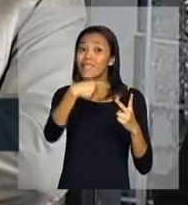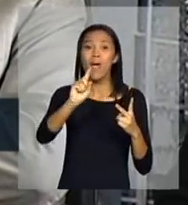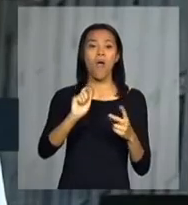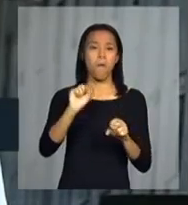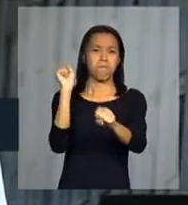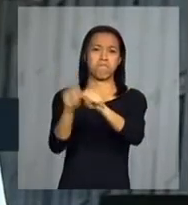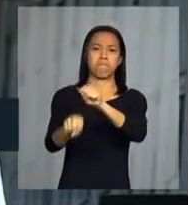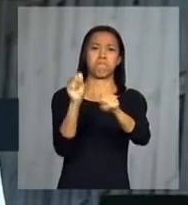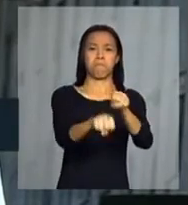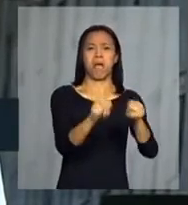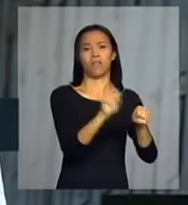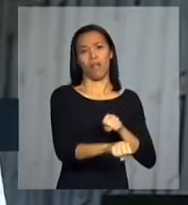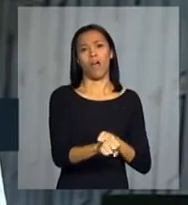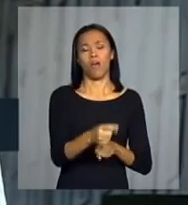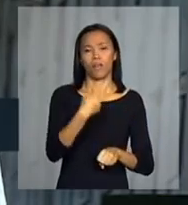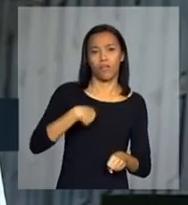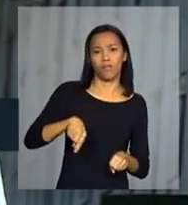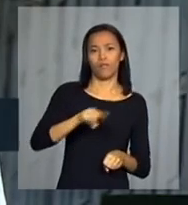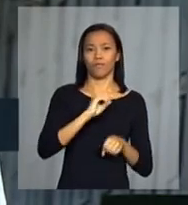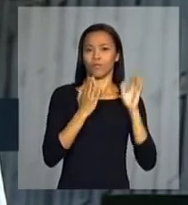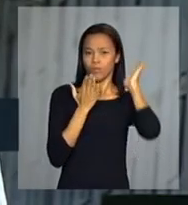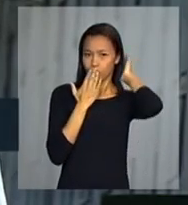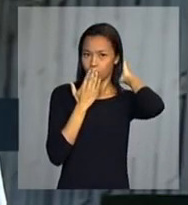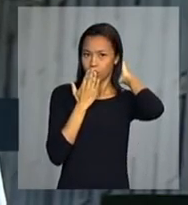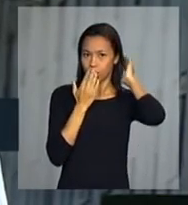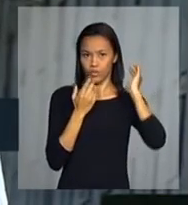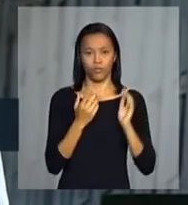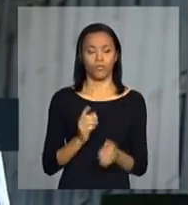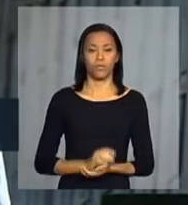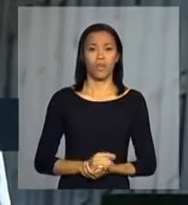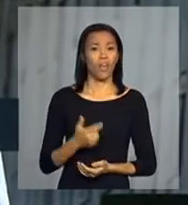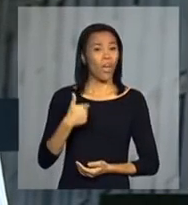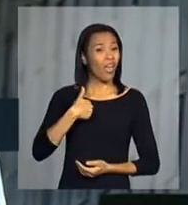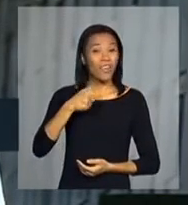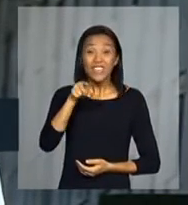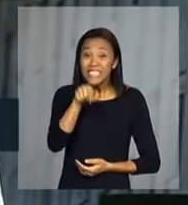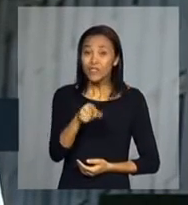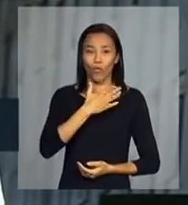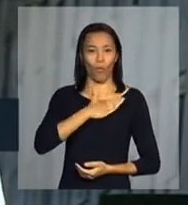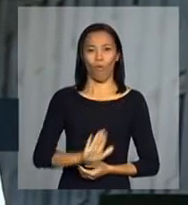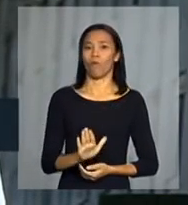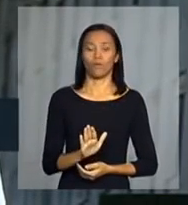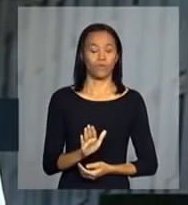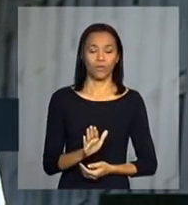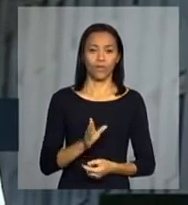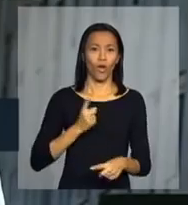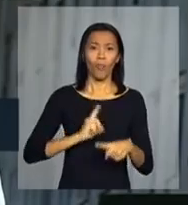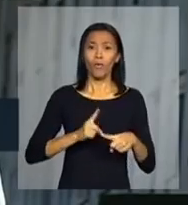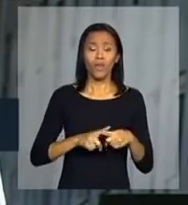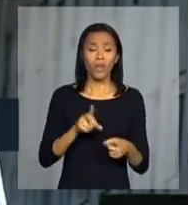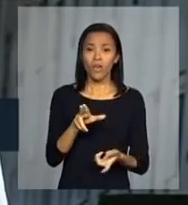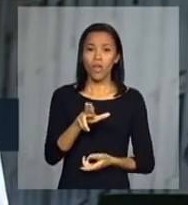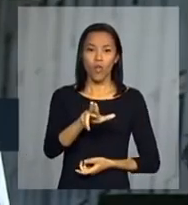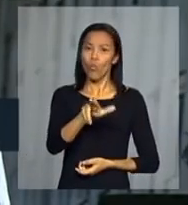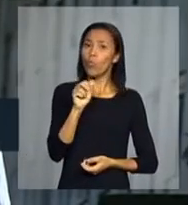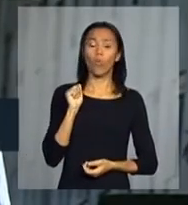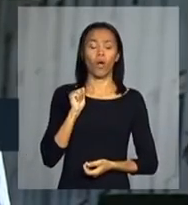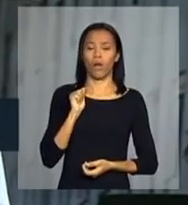matarem meu pessoal. Isso que eu não gosto. Porque nunca vou fazer,